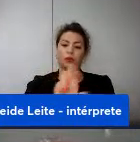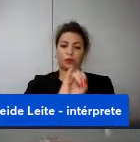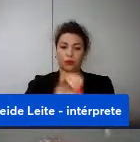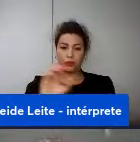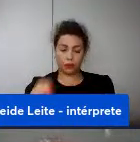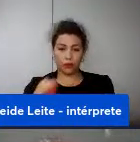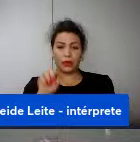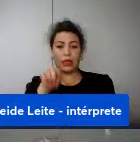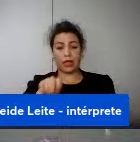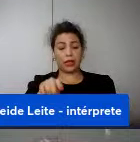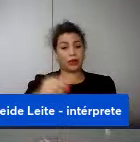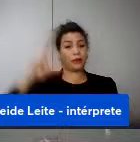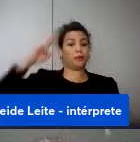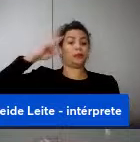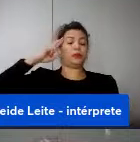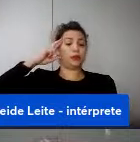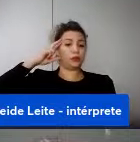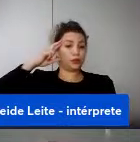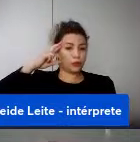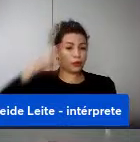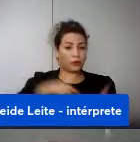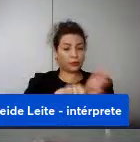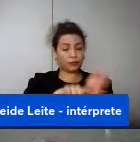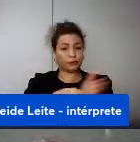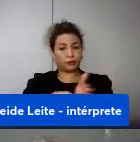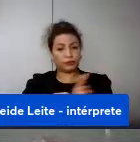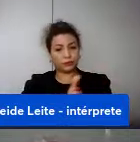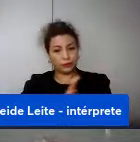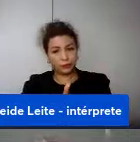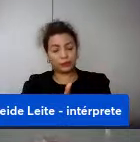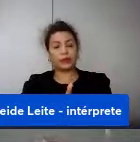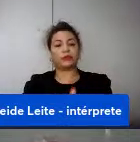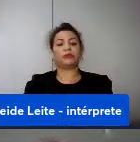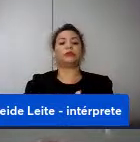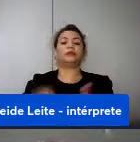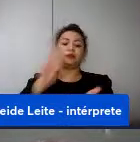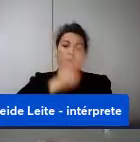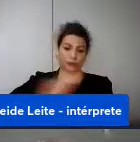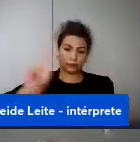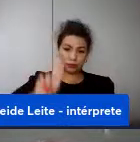é pró-reitor de pesquisa da universidade.